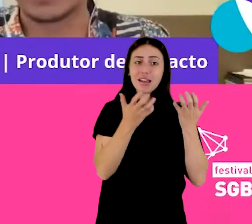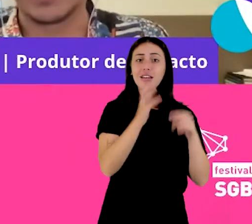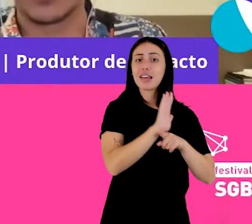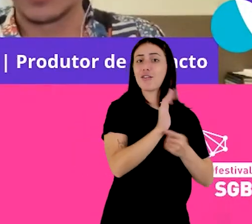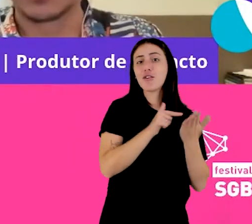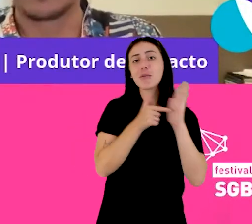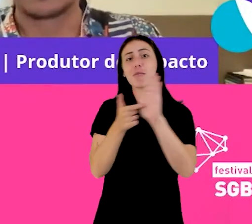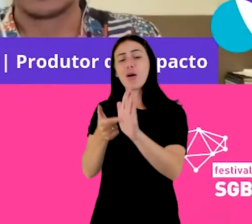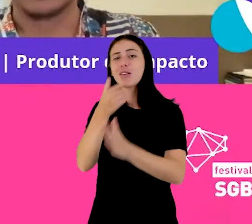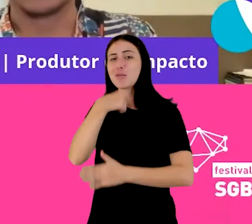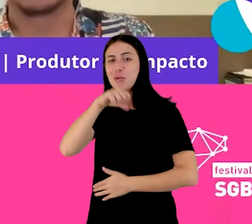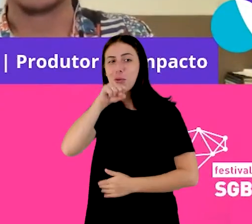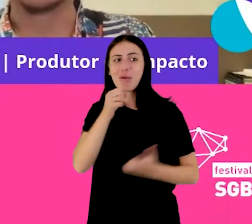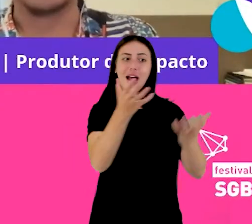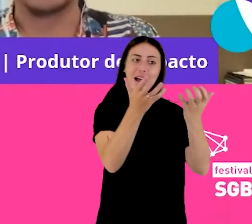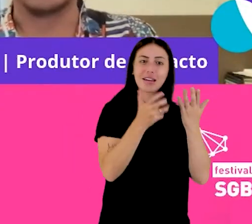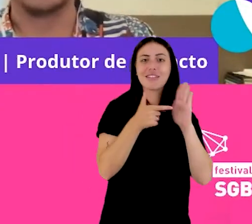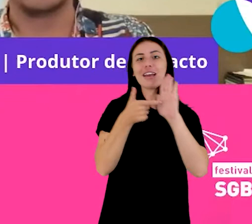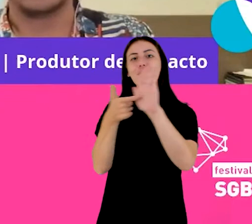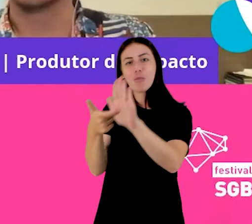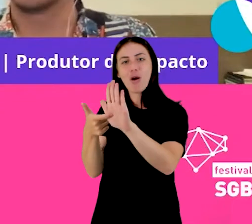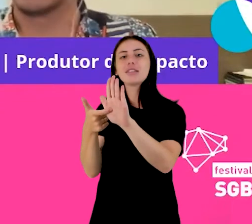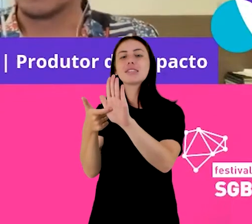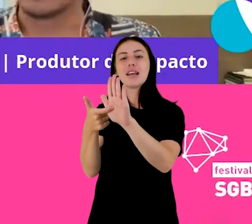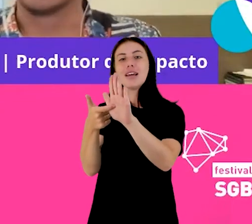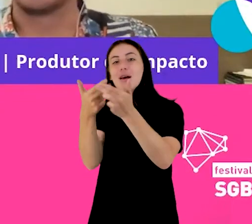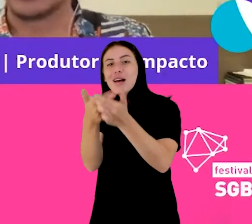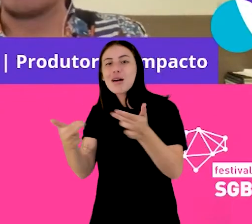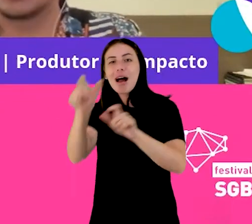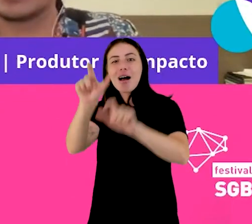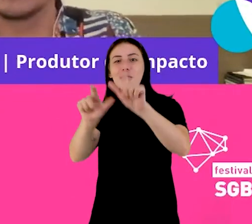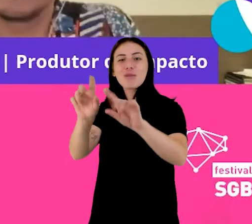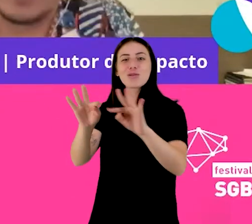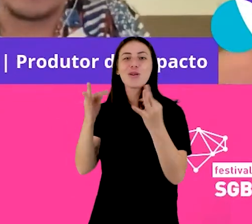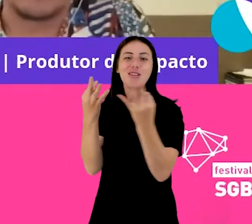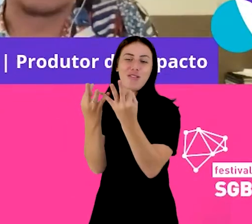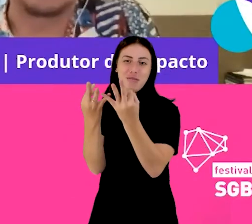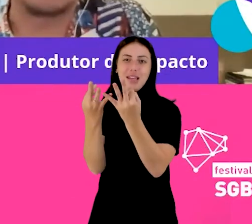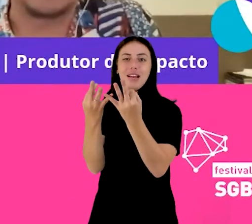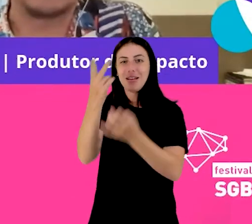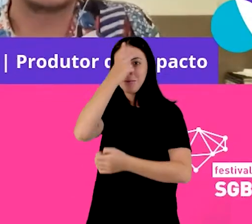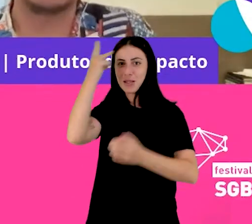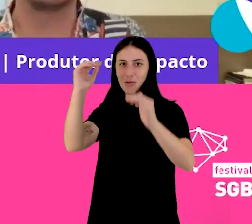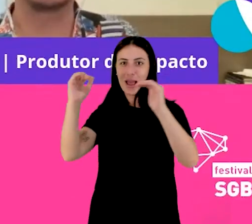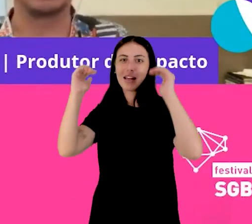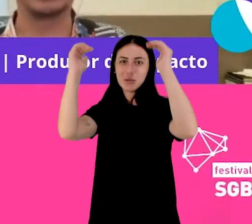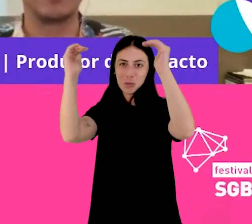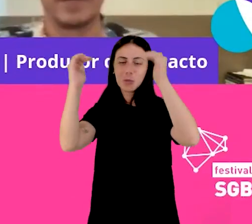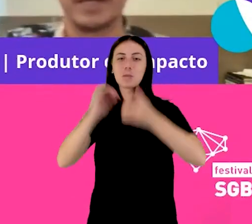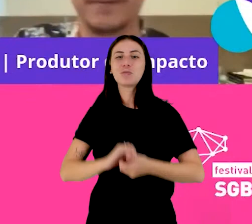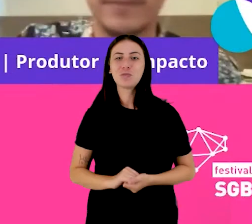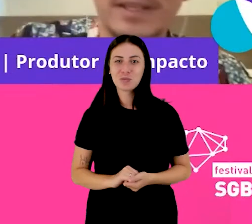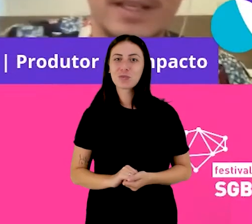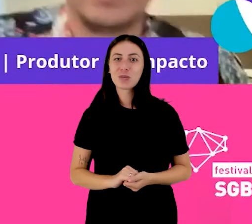velha, assim, algum adulto. Então, a gente falou: olha, então acho que é por aí. E o filme, como é autobiográfico, realmente é a visão de